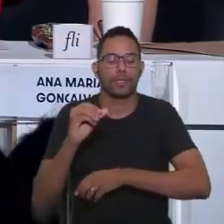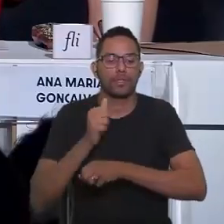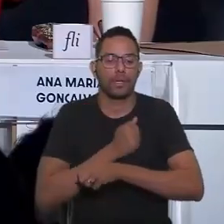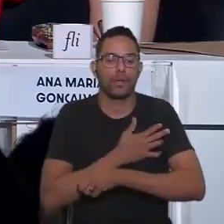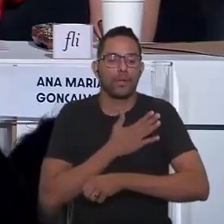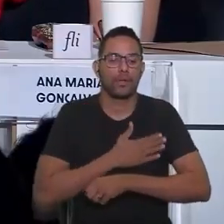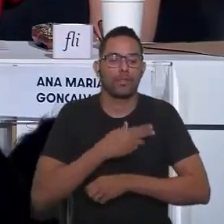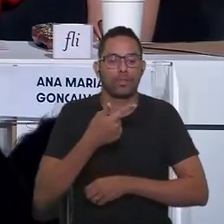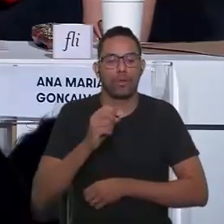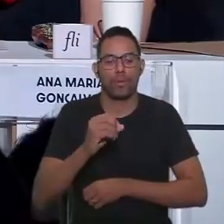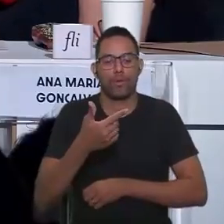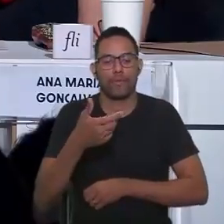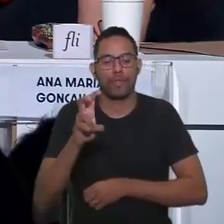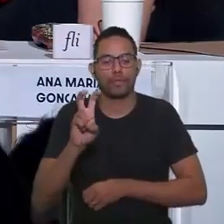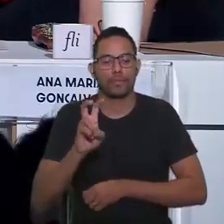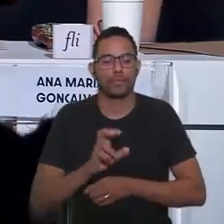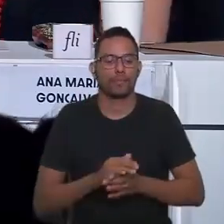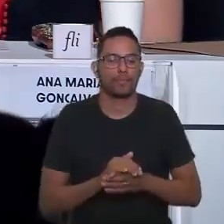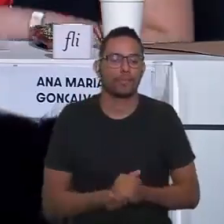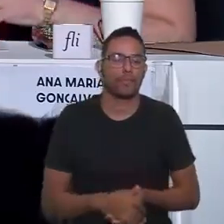de agosto de 2025.